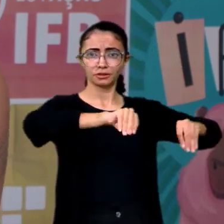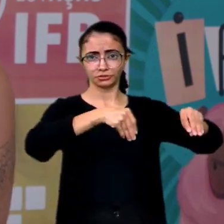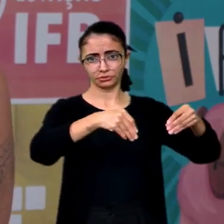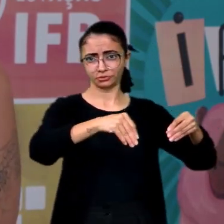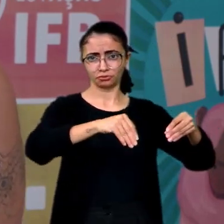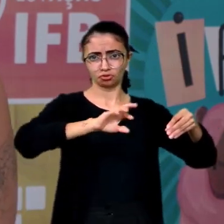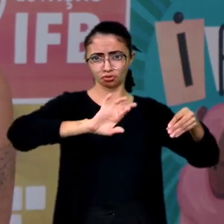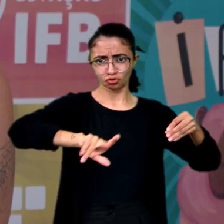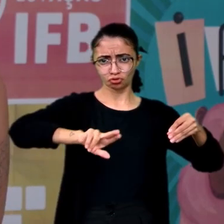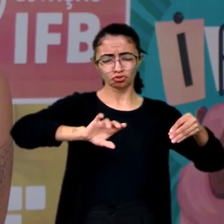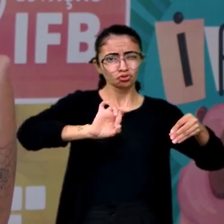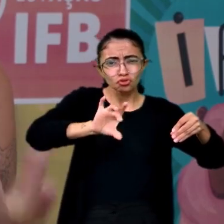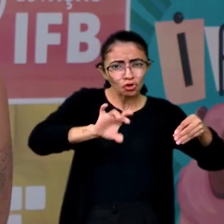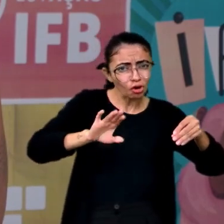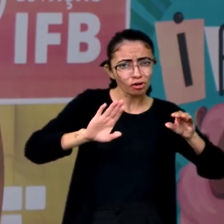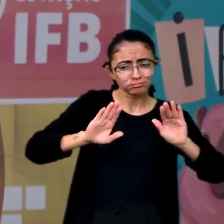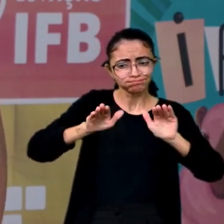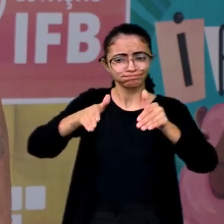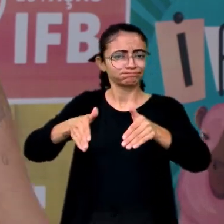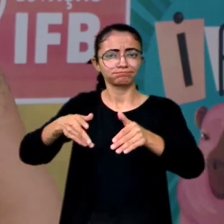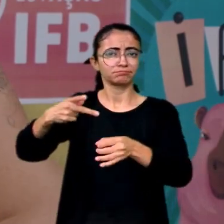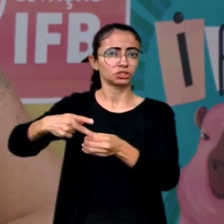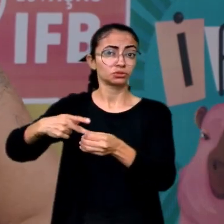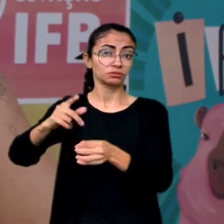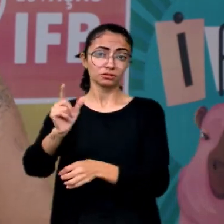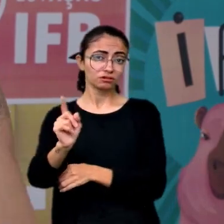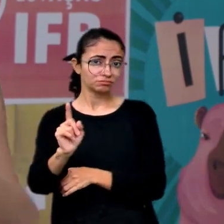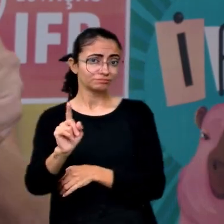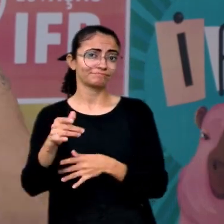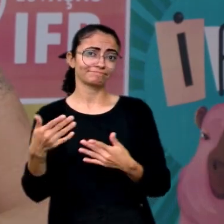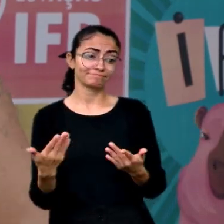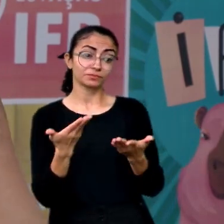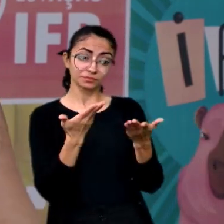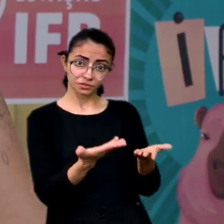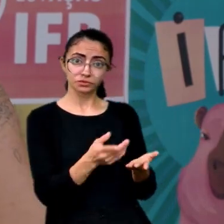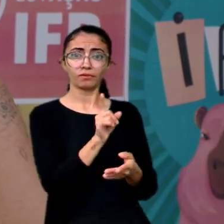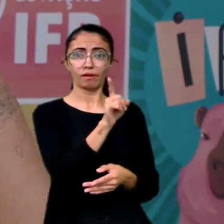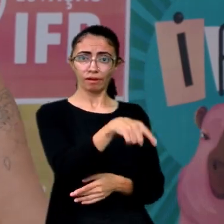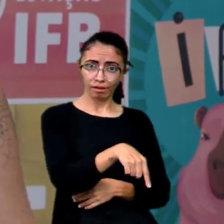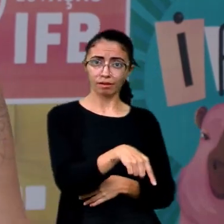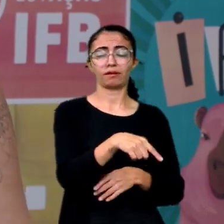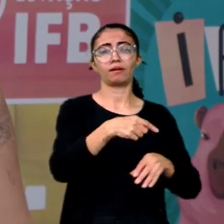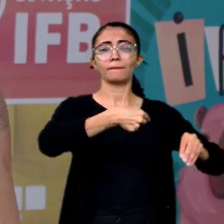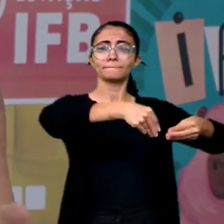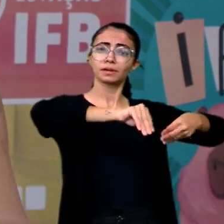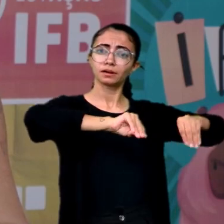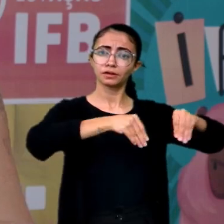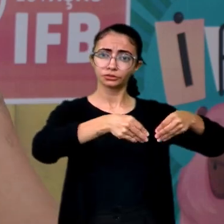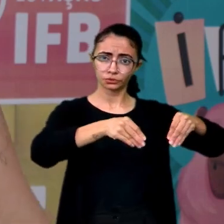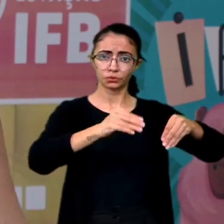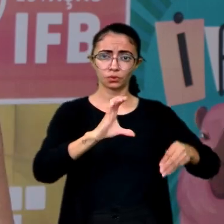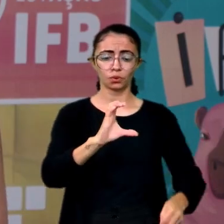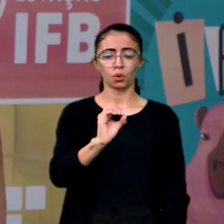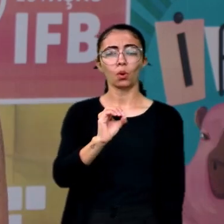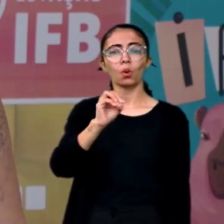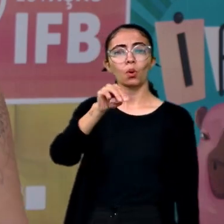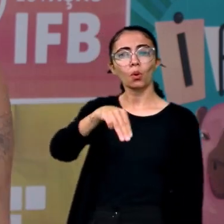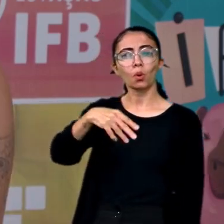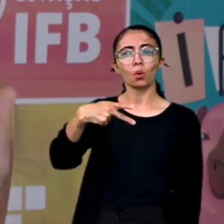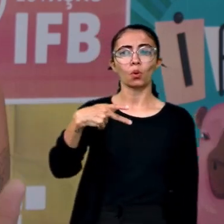isso é o plástico compostável, em que eu não vou jogar ele, por exemplo, no reciclável, ele vai entrar